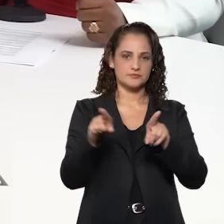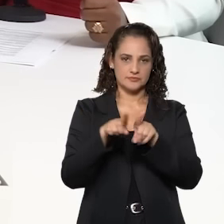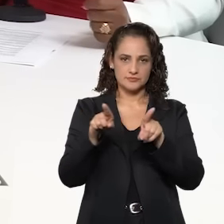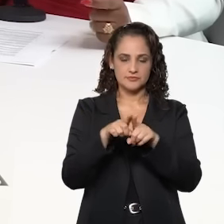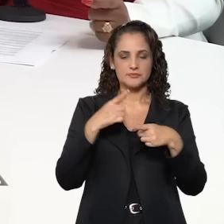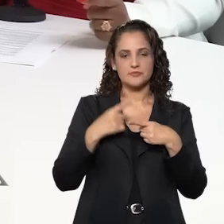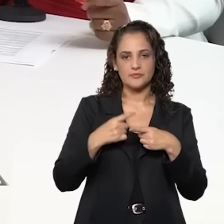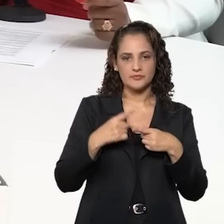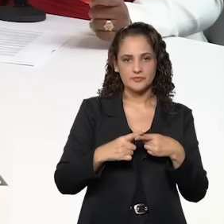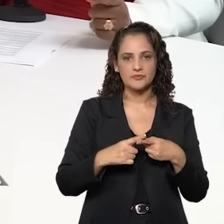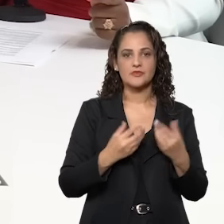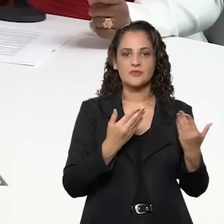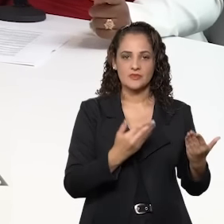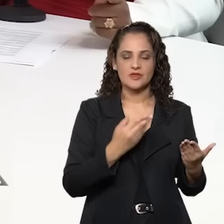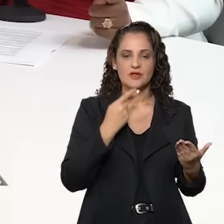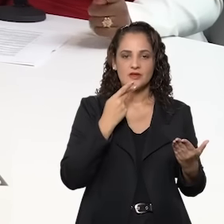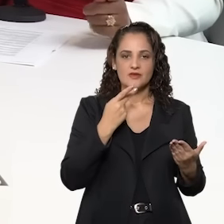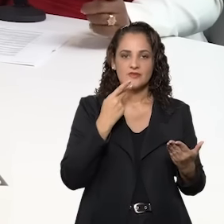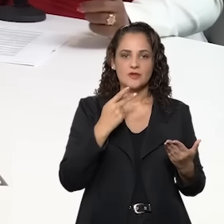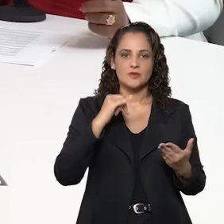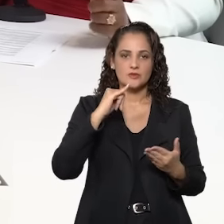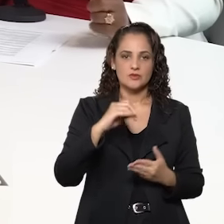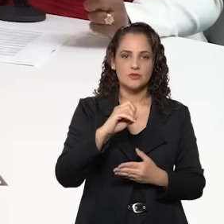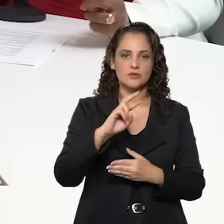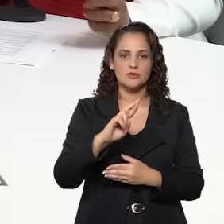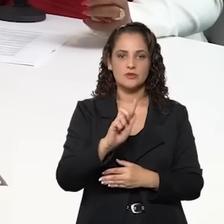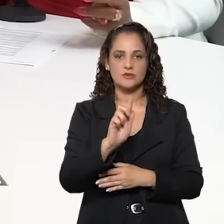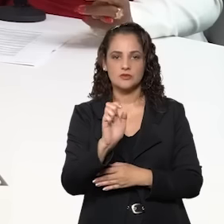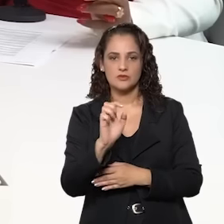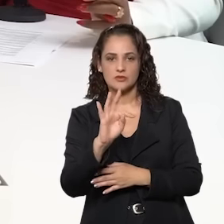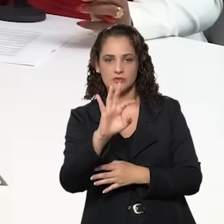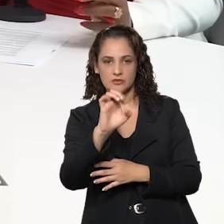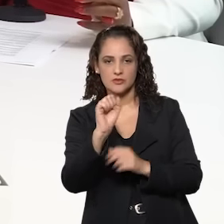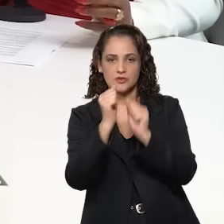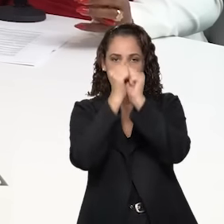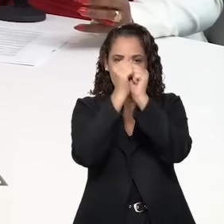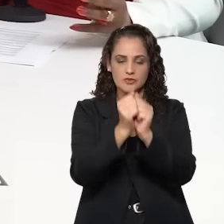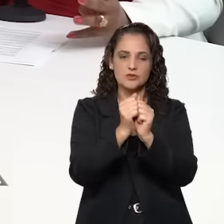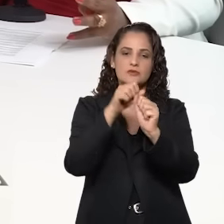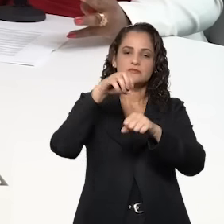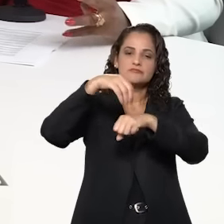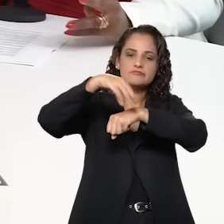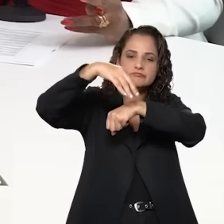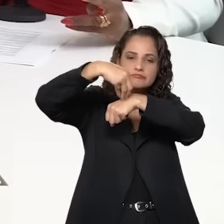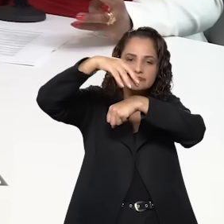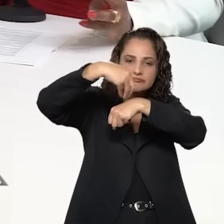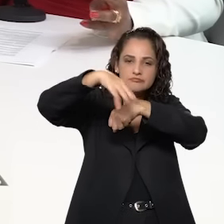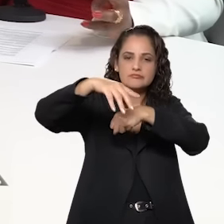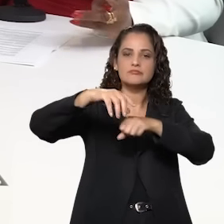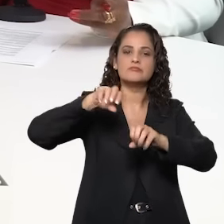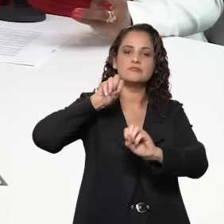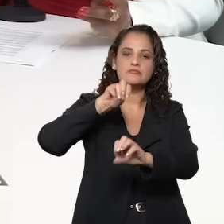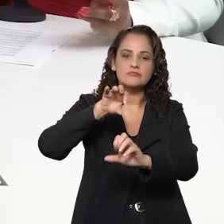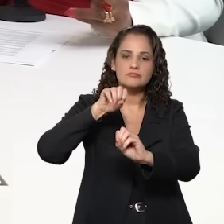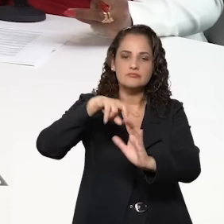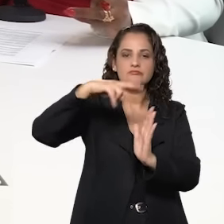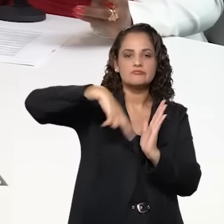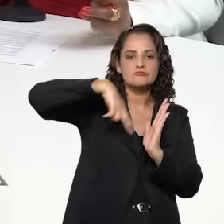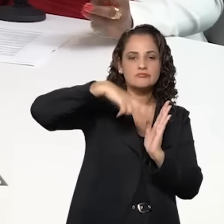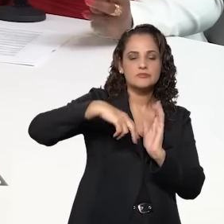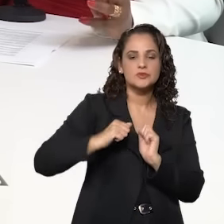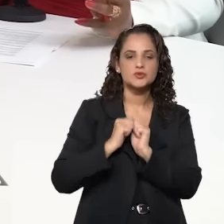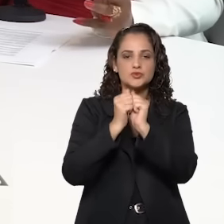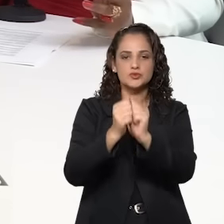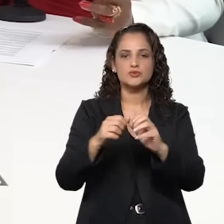também né a Jorgete já teve várias vezes com a gente né fazendo trabalhos de letramento com o nosso pessoal e e